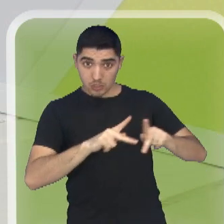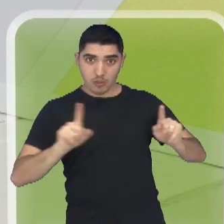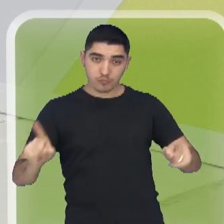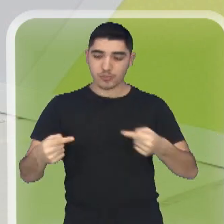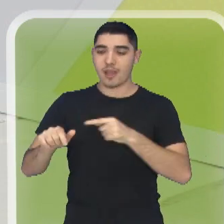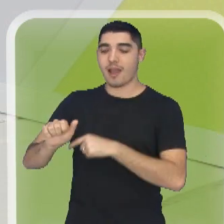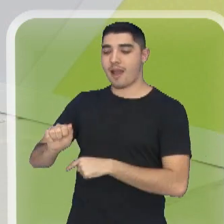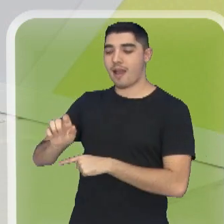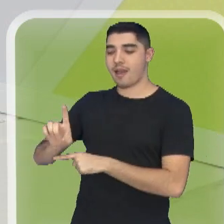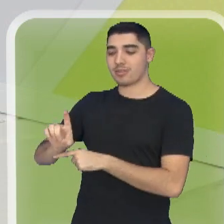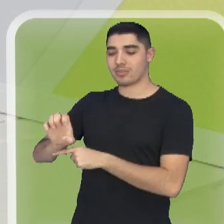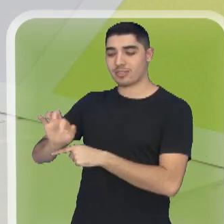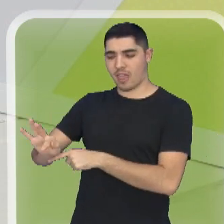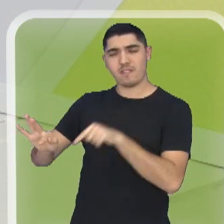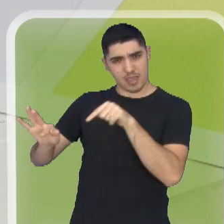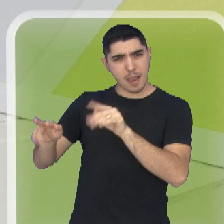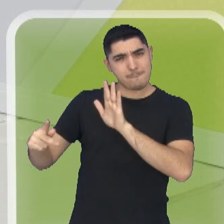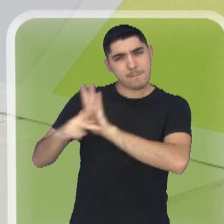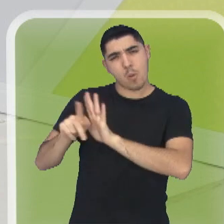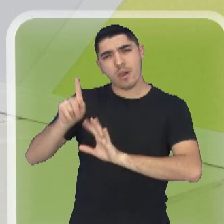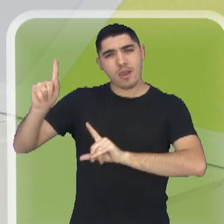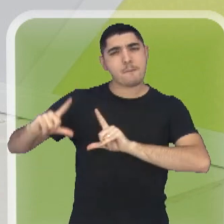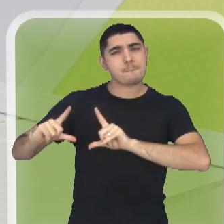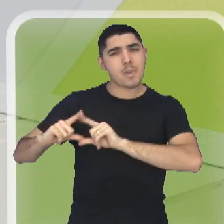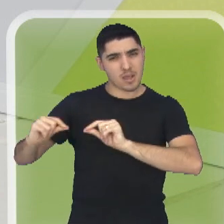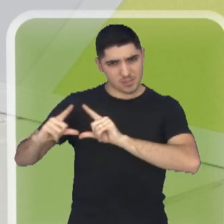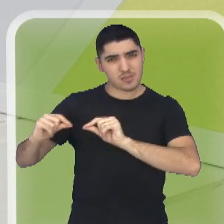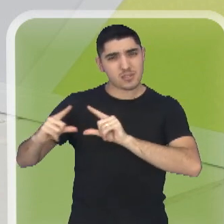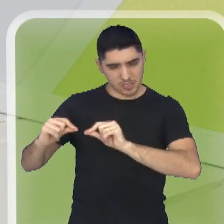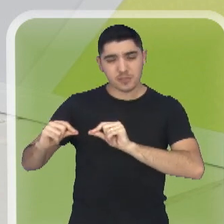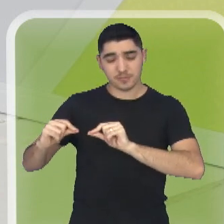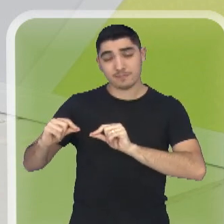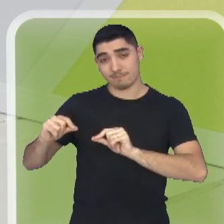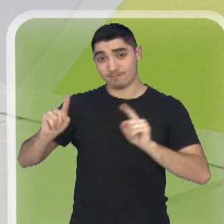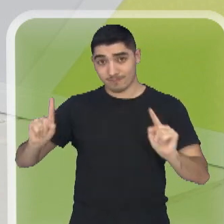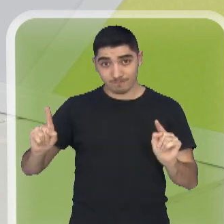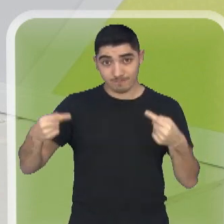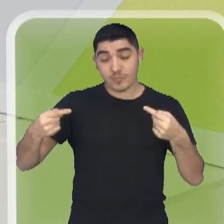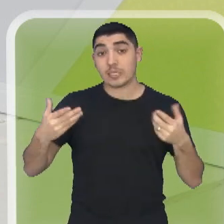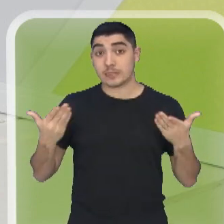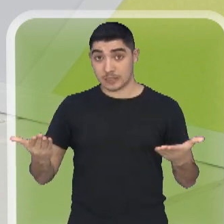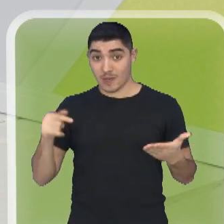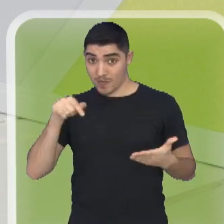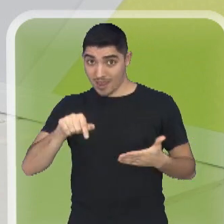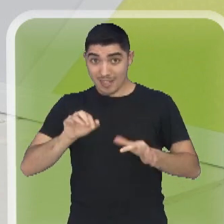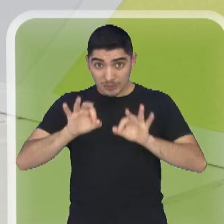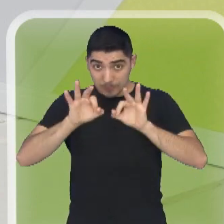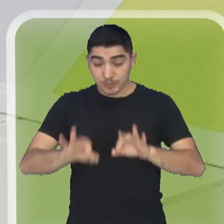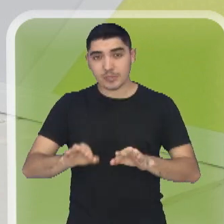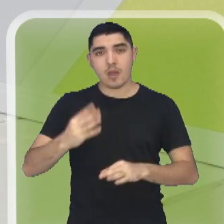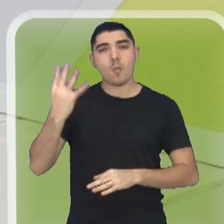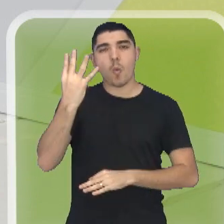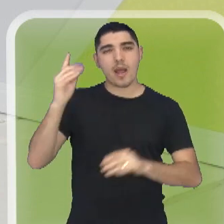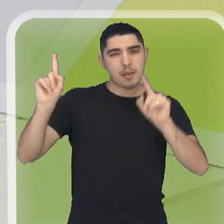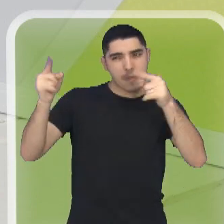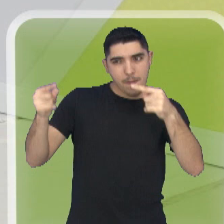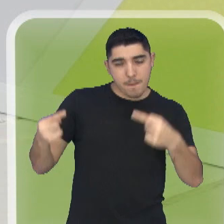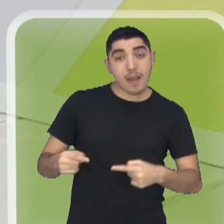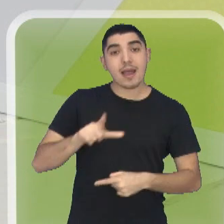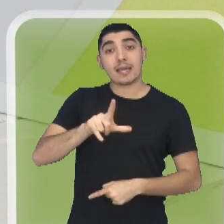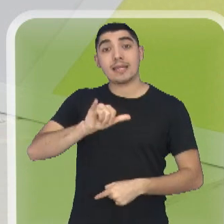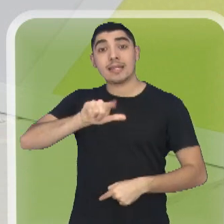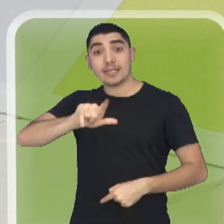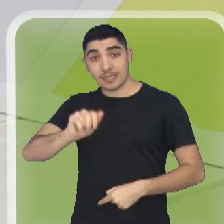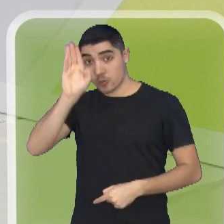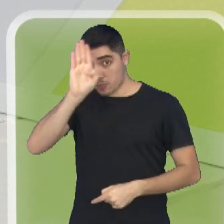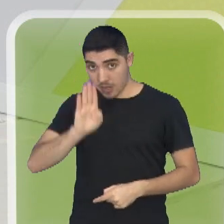ADEF, que é o time da Associação Desportiva de Futsal do Distrito Federal, em partida válida pela 4ª rodada da Liga Nacional.